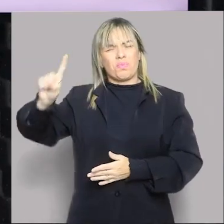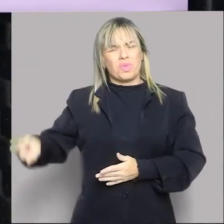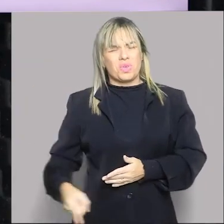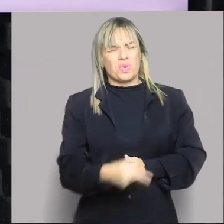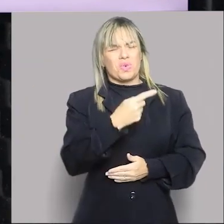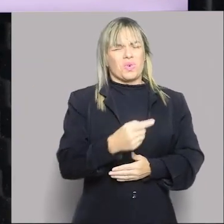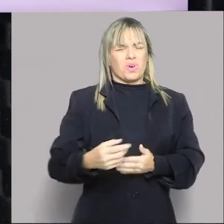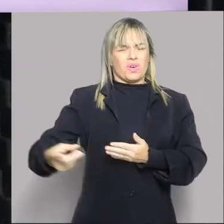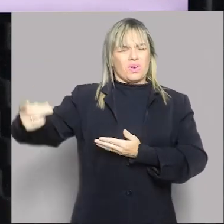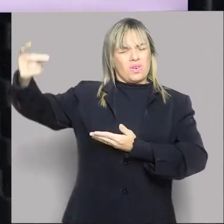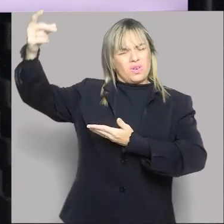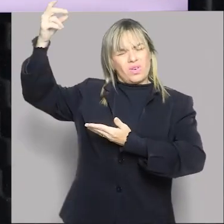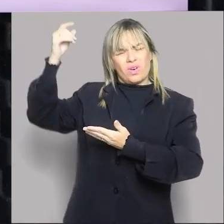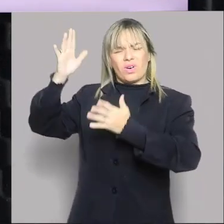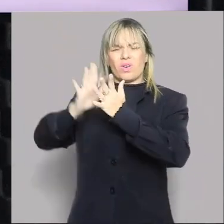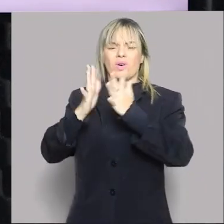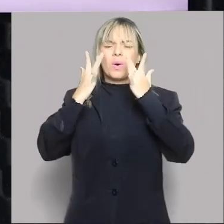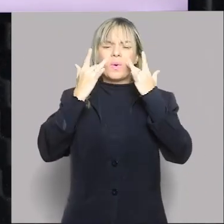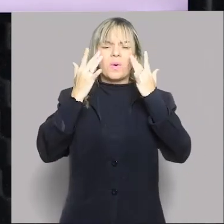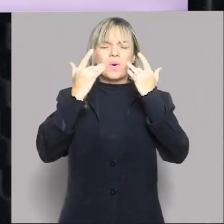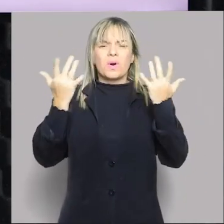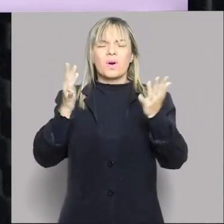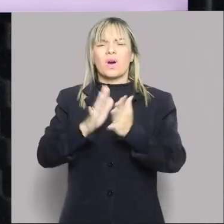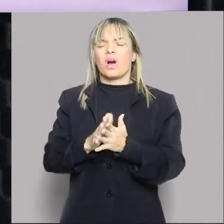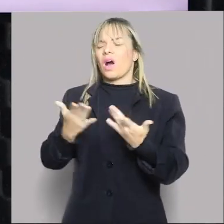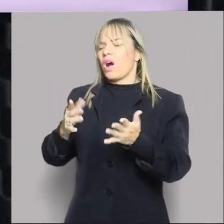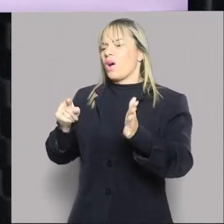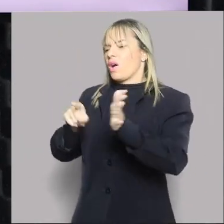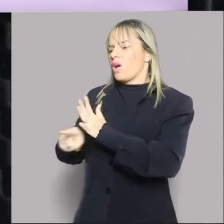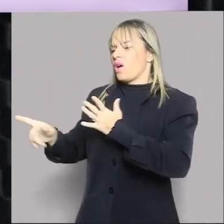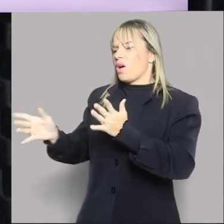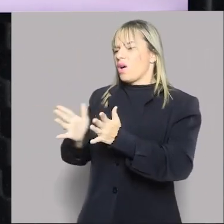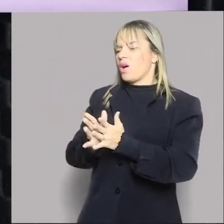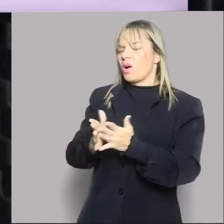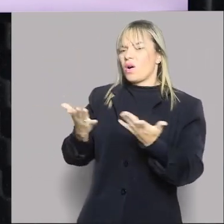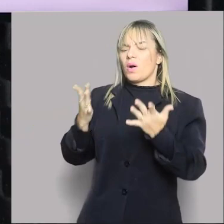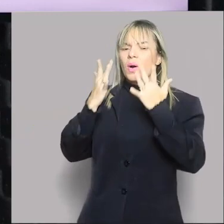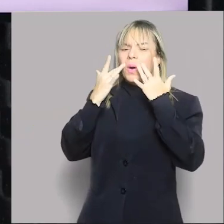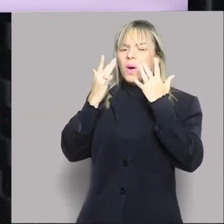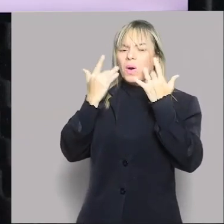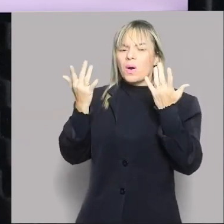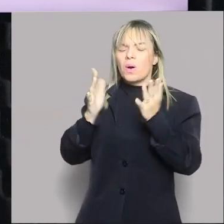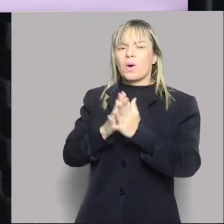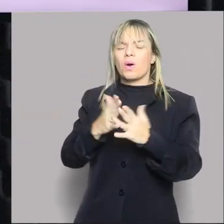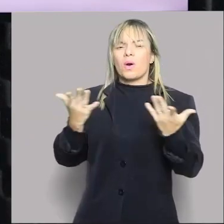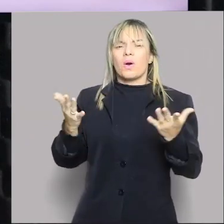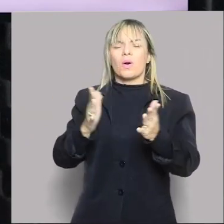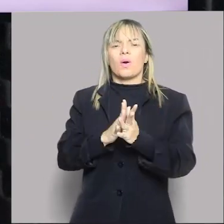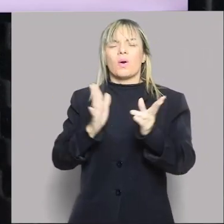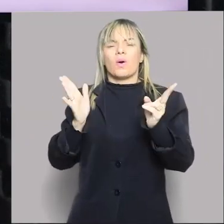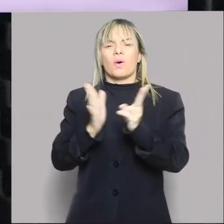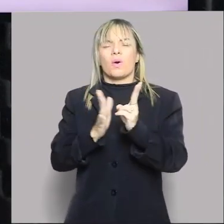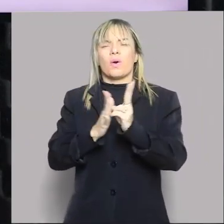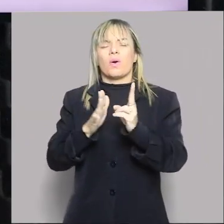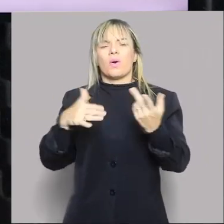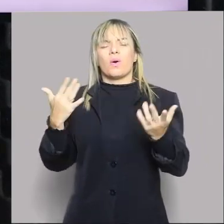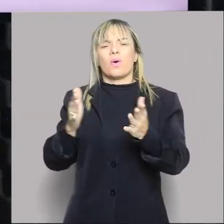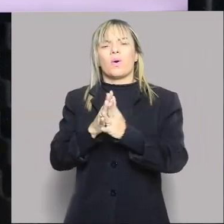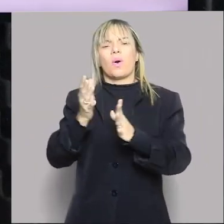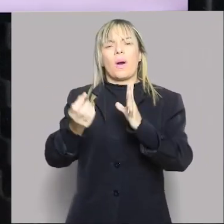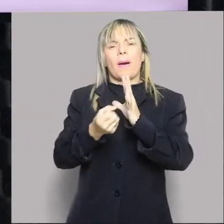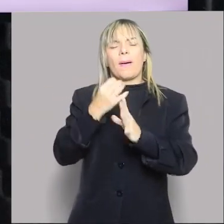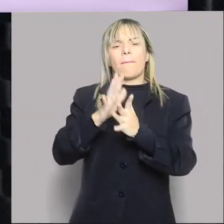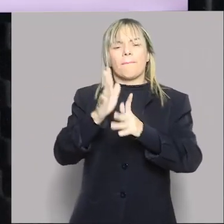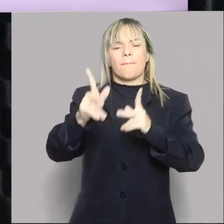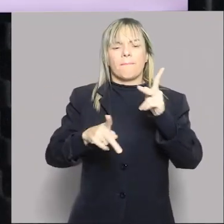também artística. Alguém me perguntou essa semana falando sobre a arte dos povos originários. Professor, por que os